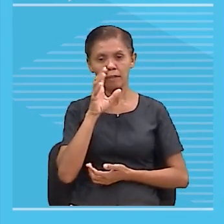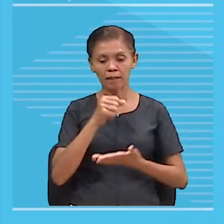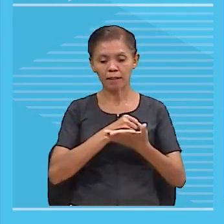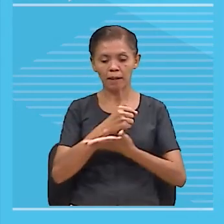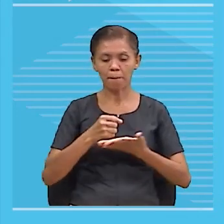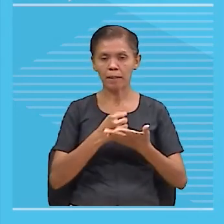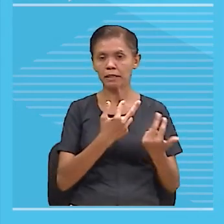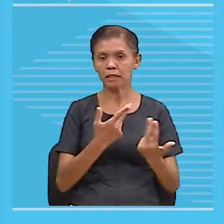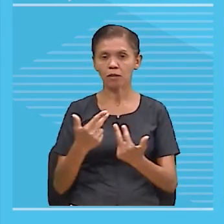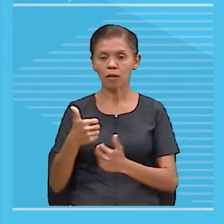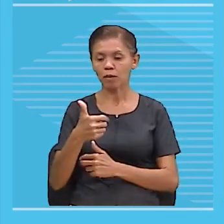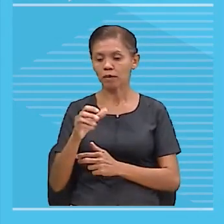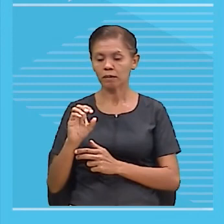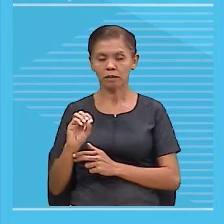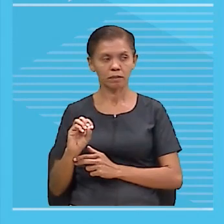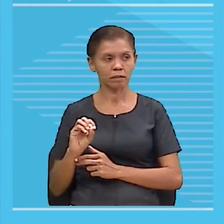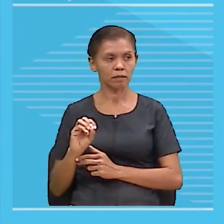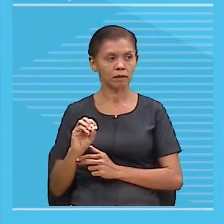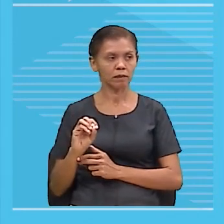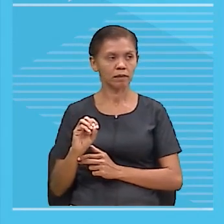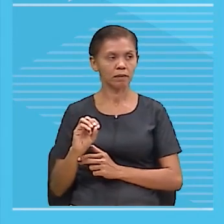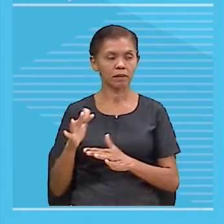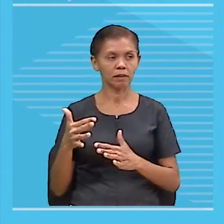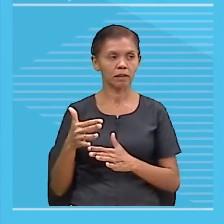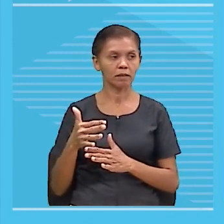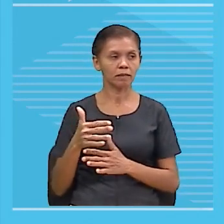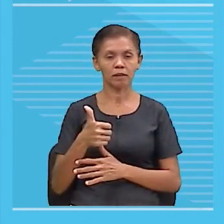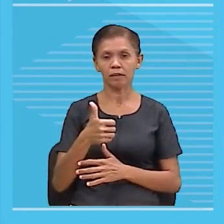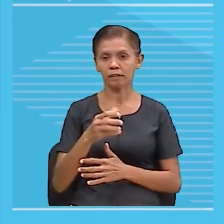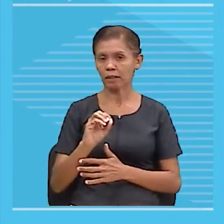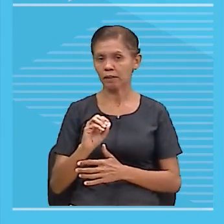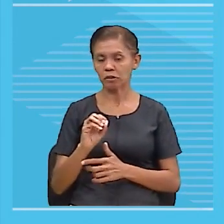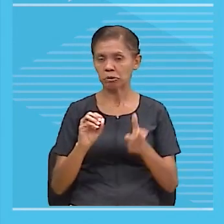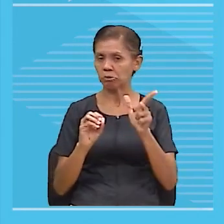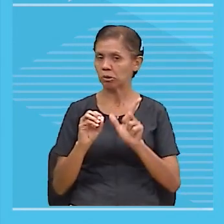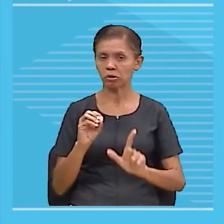e soma os expoentes. Então, fica menos 3